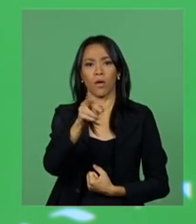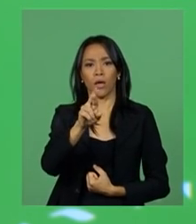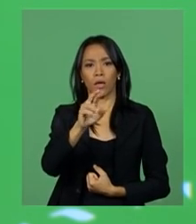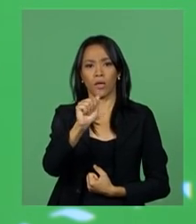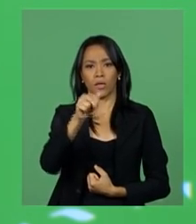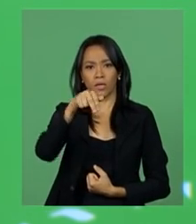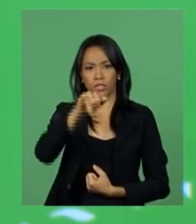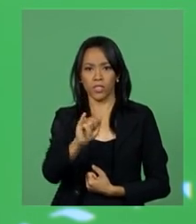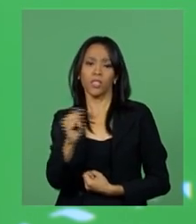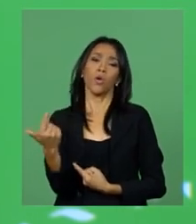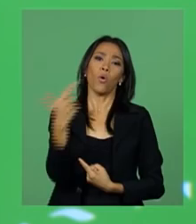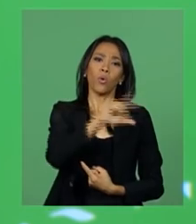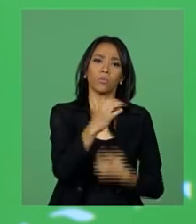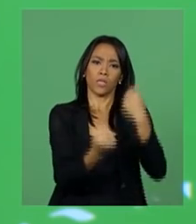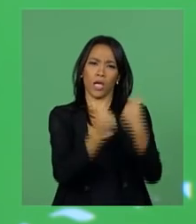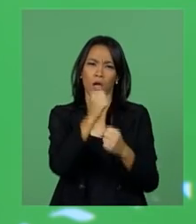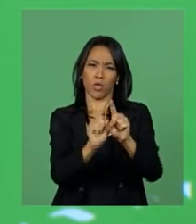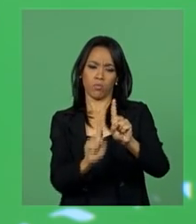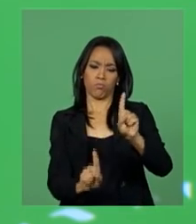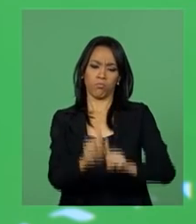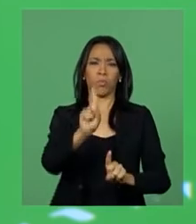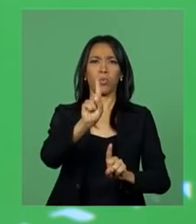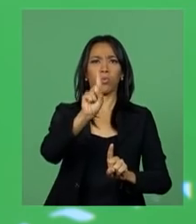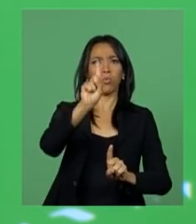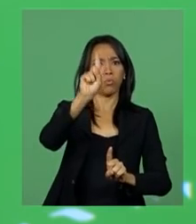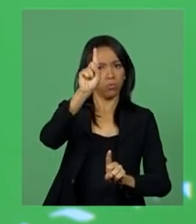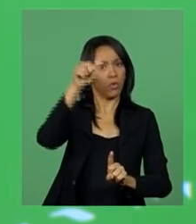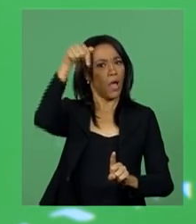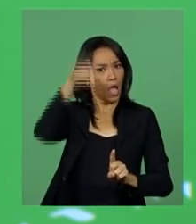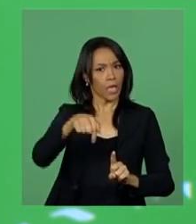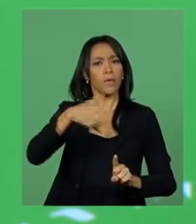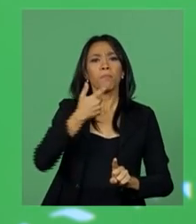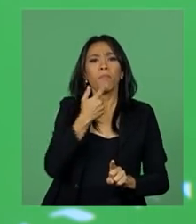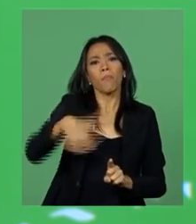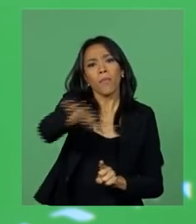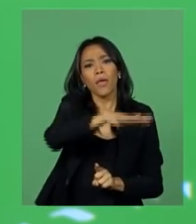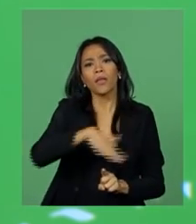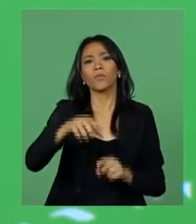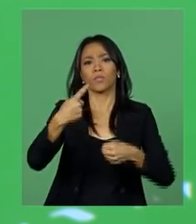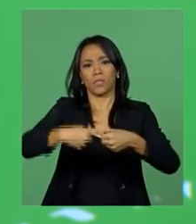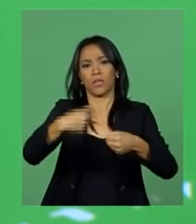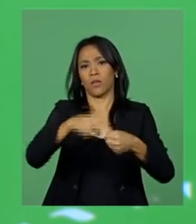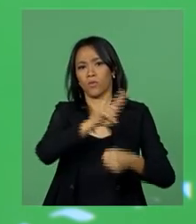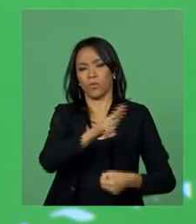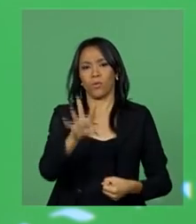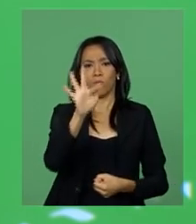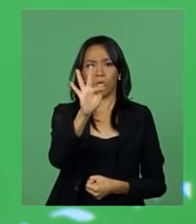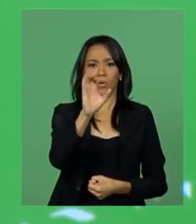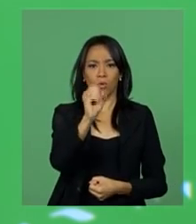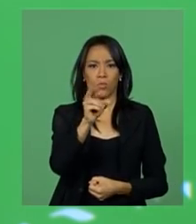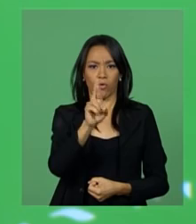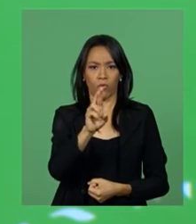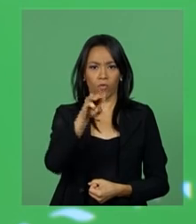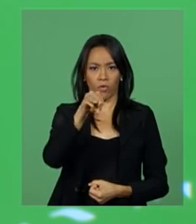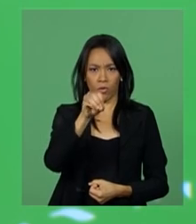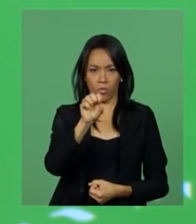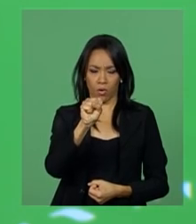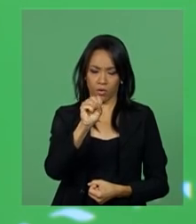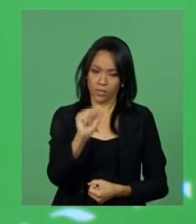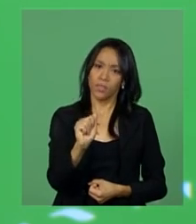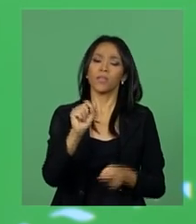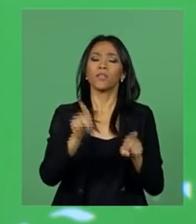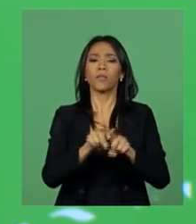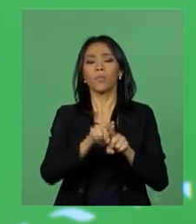mísseis e foguetes aqui do nosso grupo em Formosa. E no desfile hipomóvel, nós temos